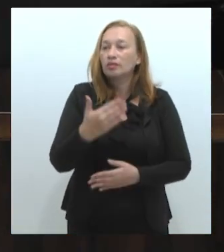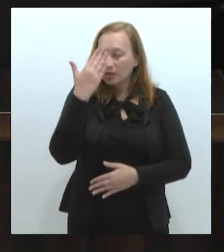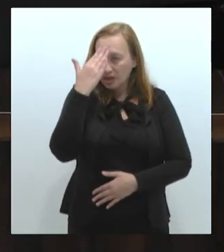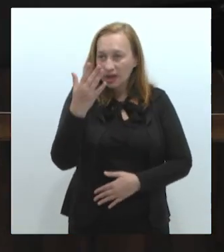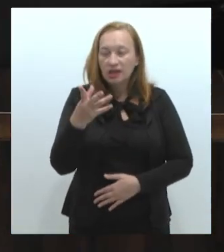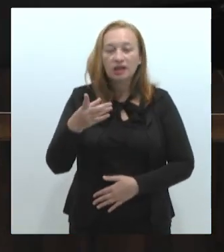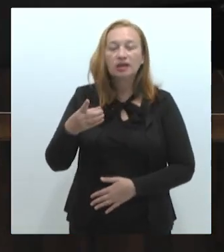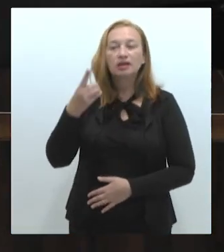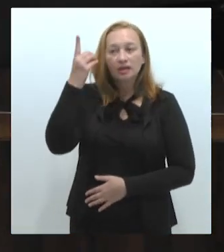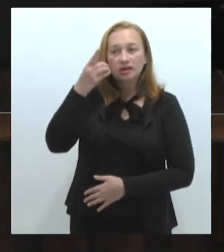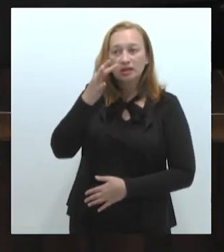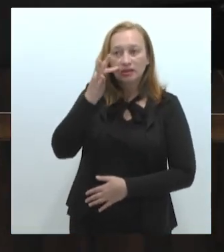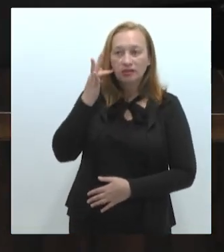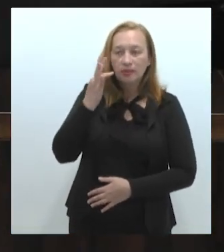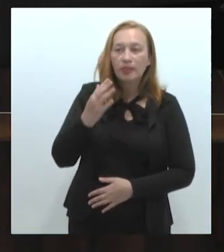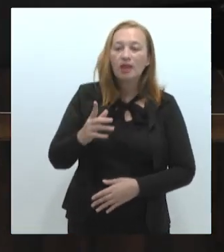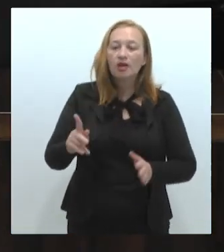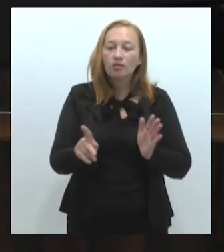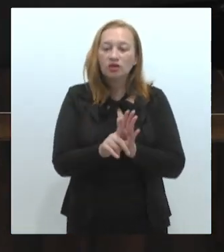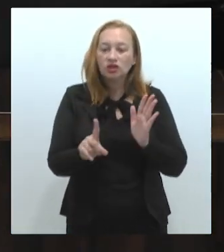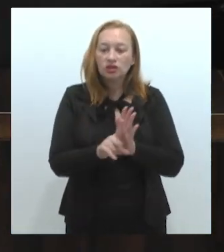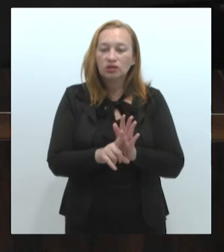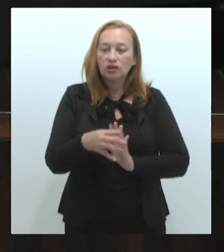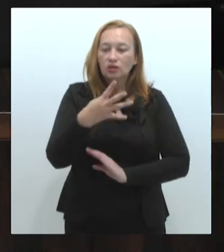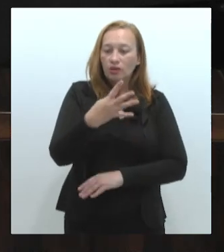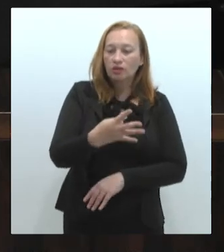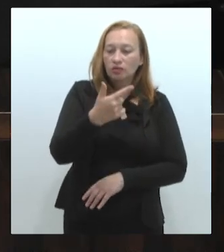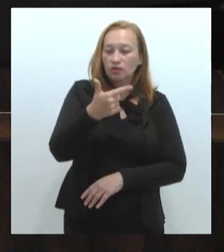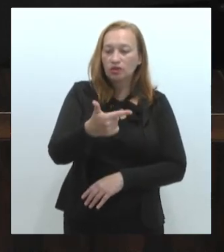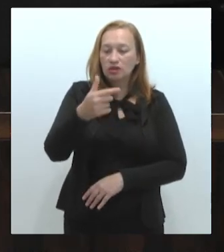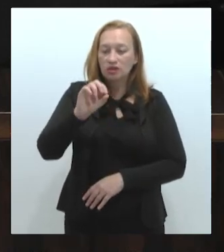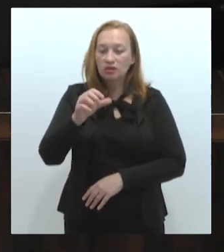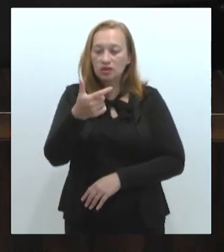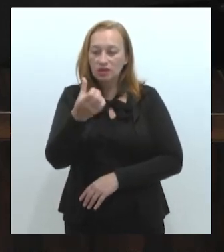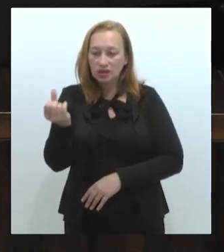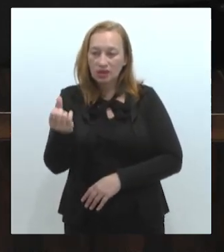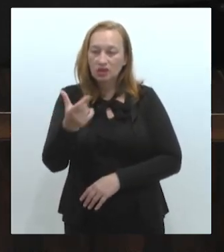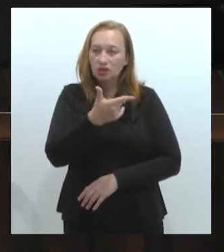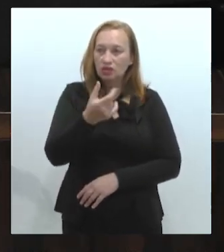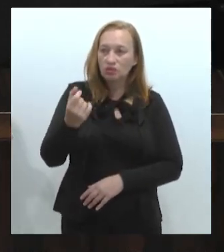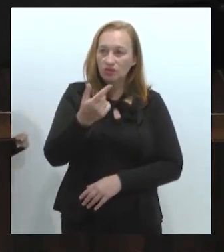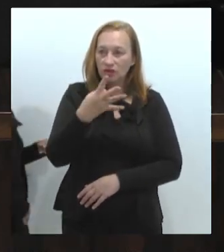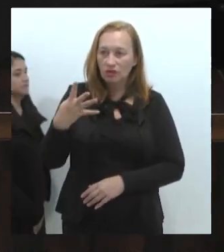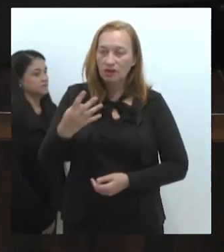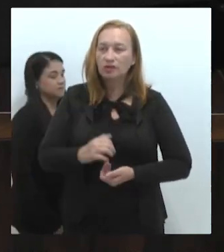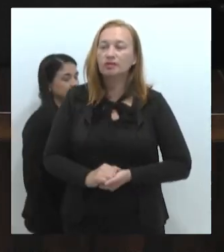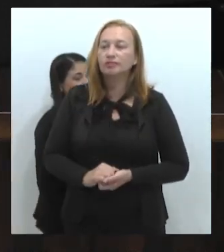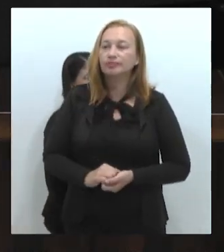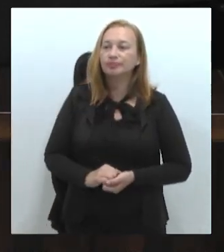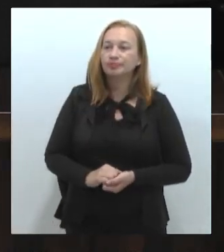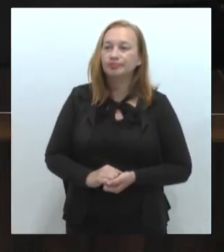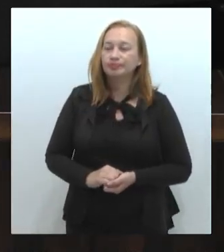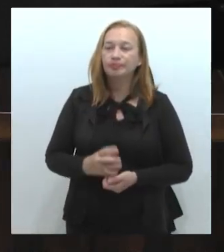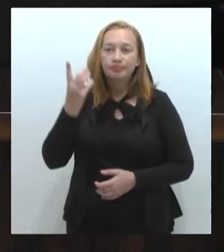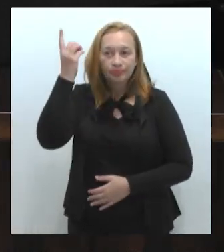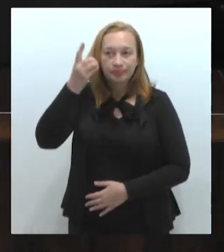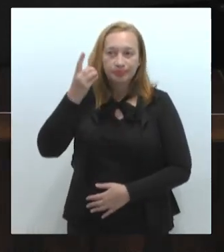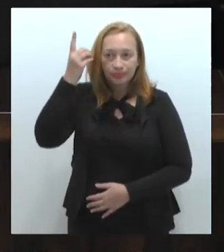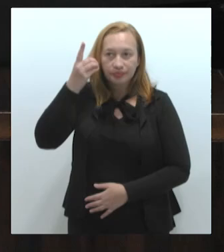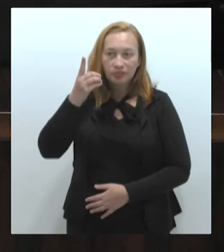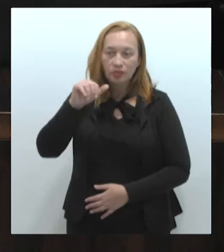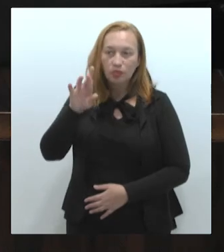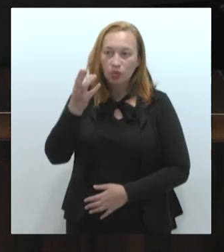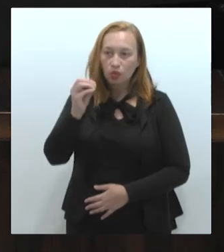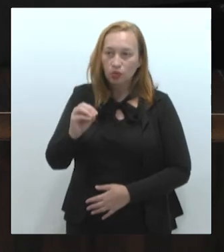Serafim. Anuncio o projeto de lei número 4.206 de 2024, de autoria do deputado